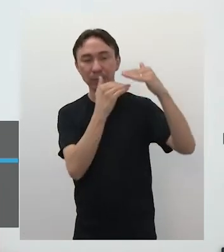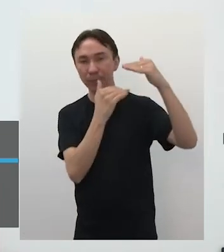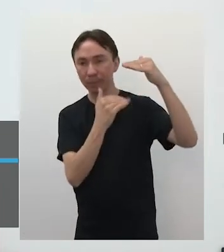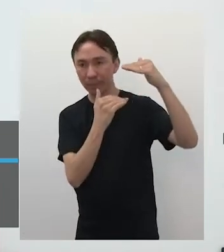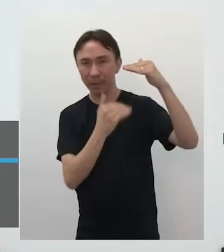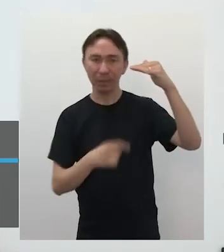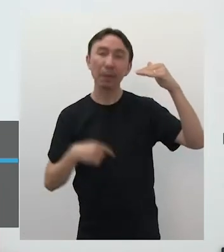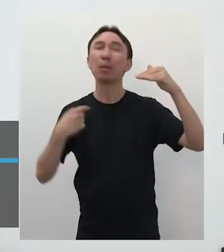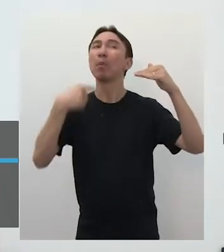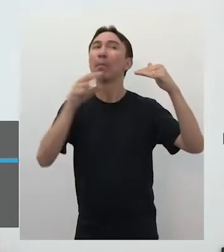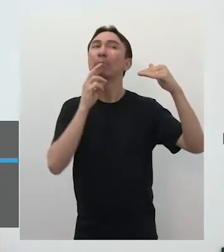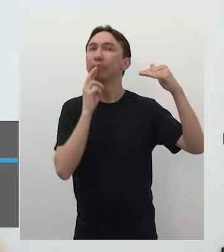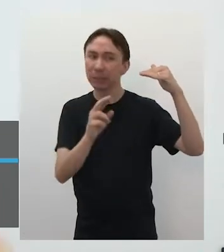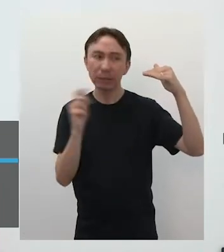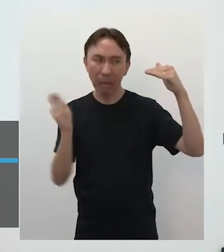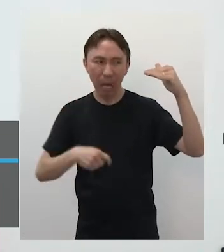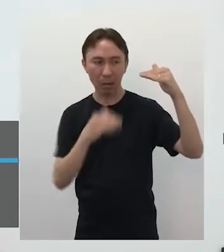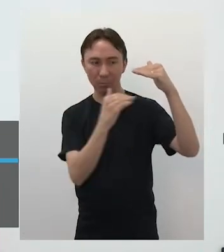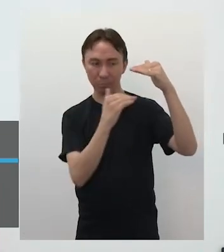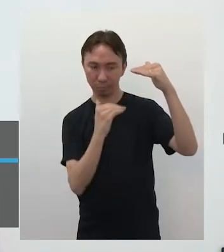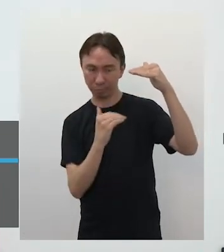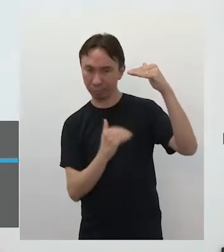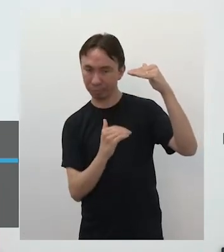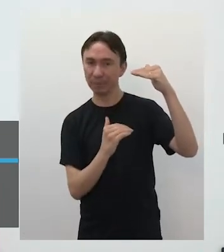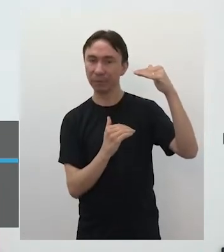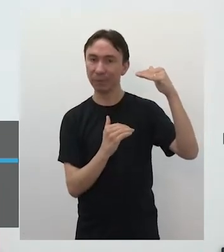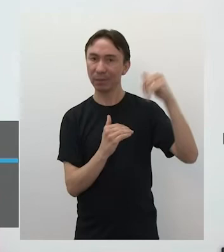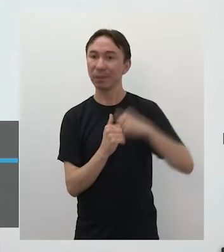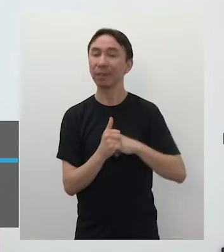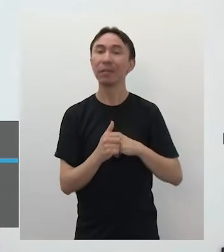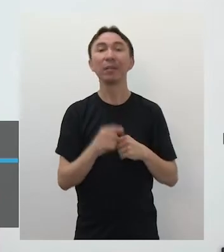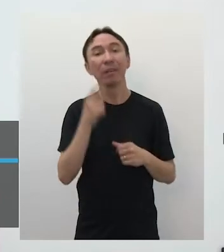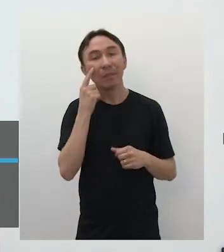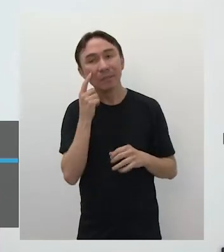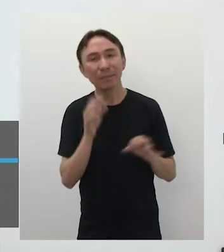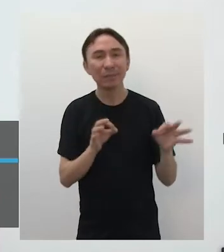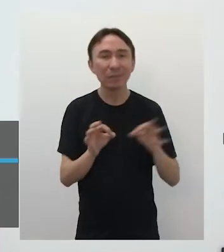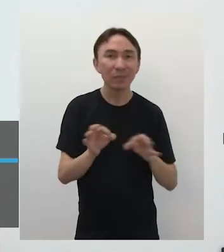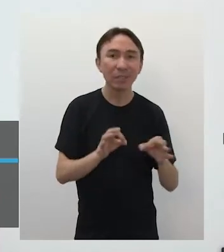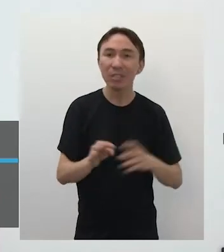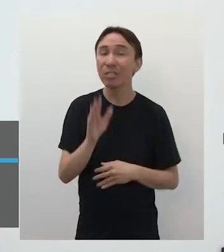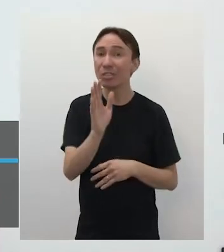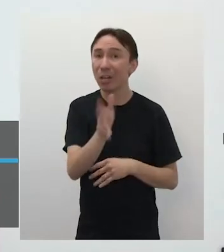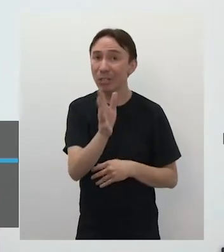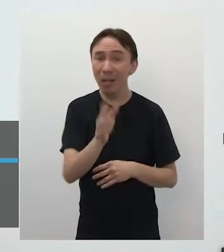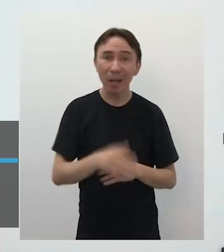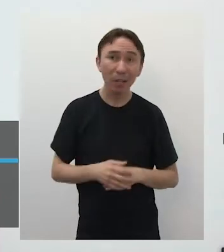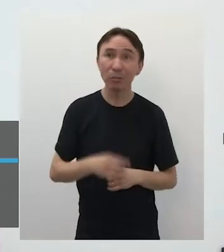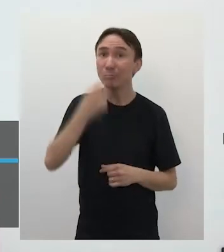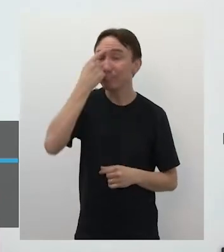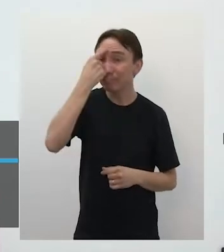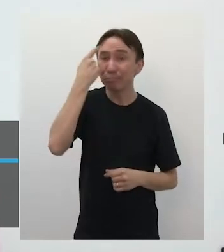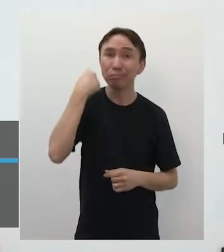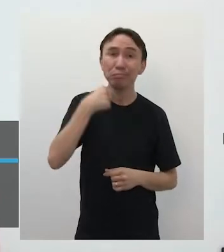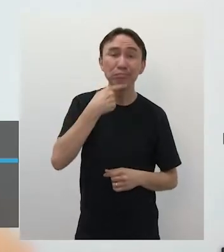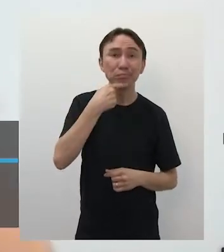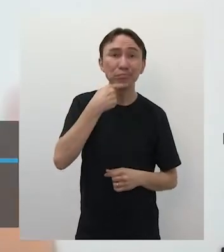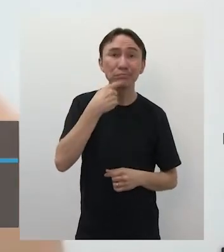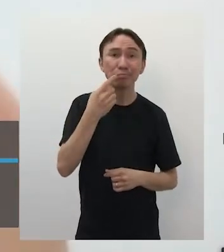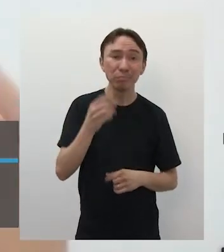ela colocou aí, né, um outro desafio, é o tempo.